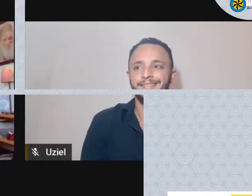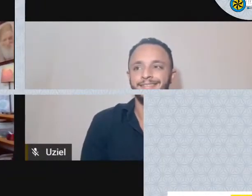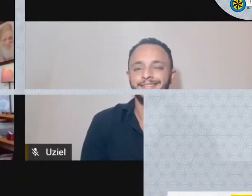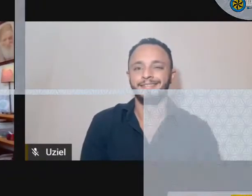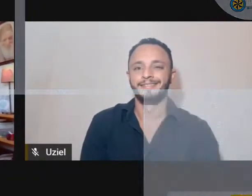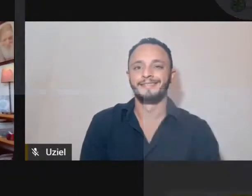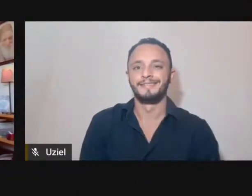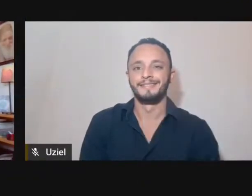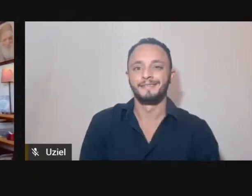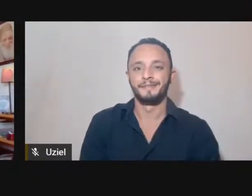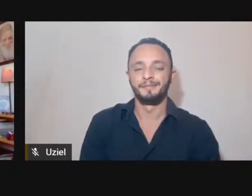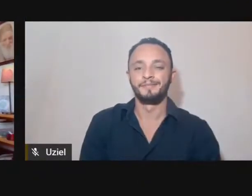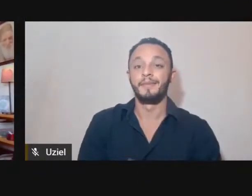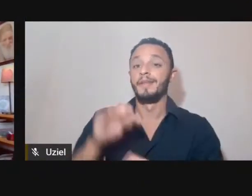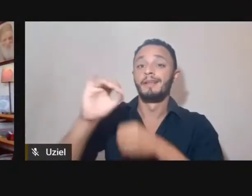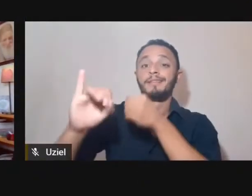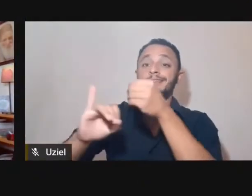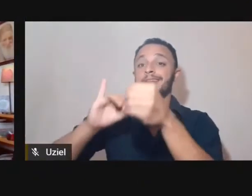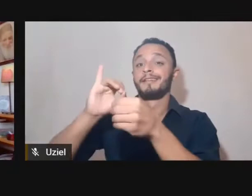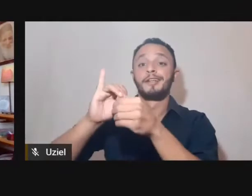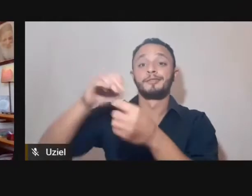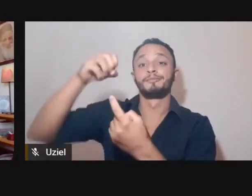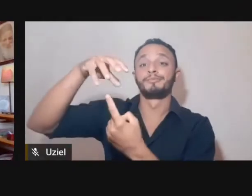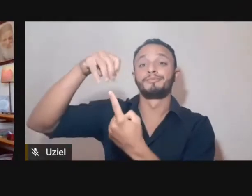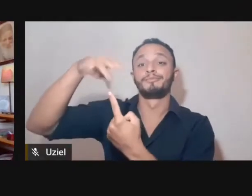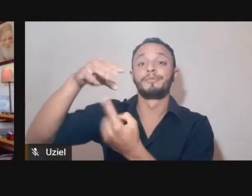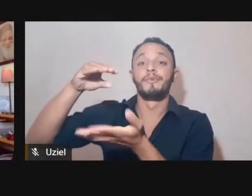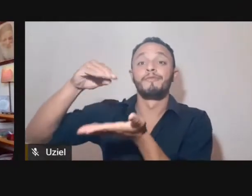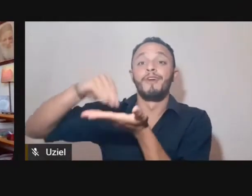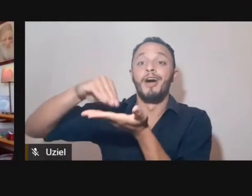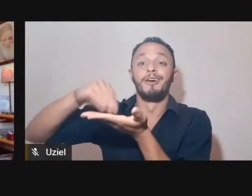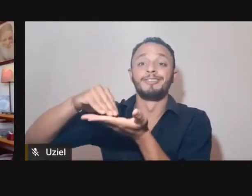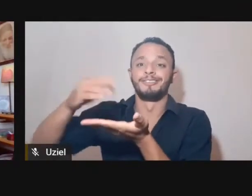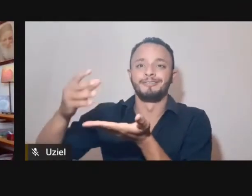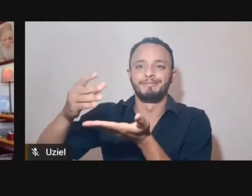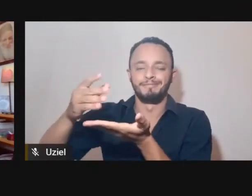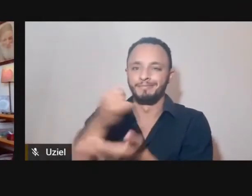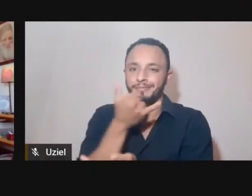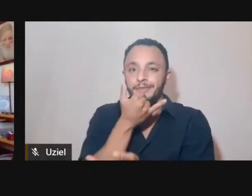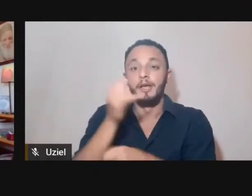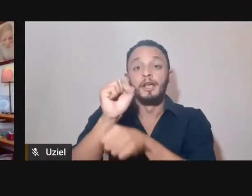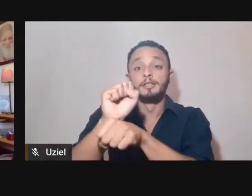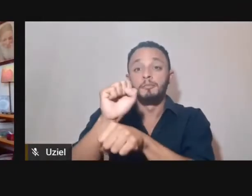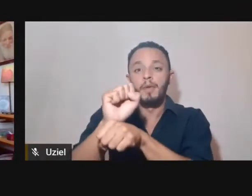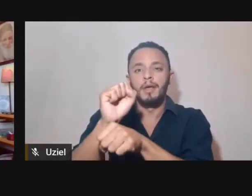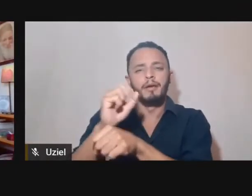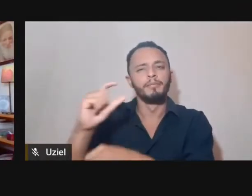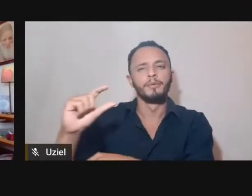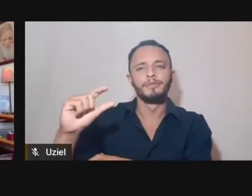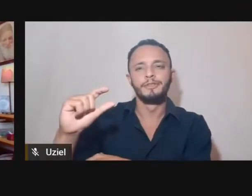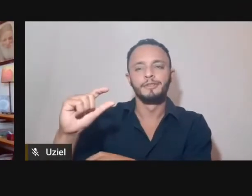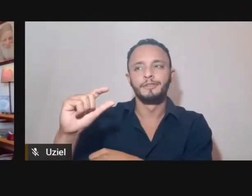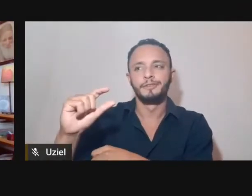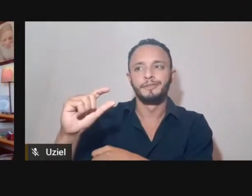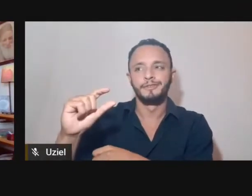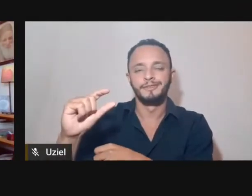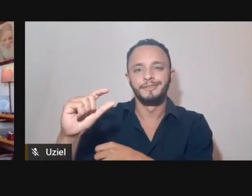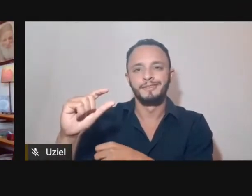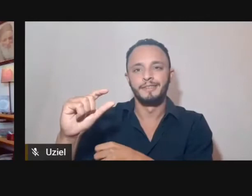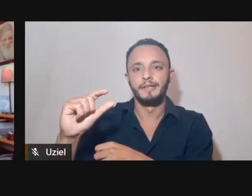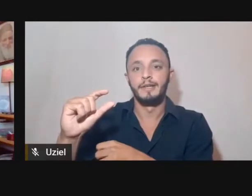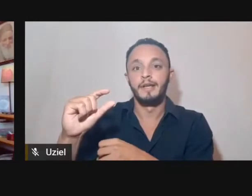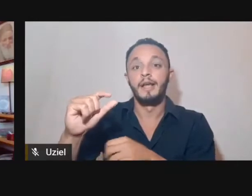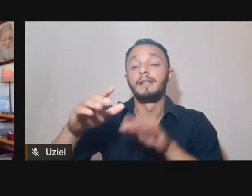Acho que agora perdemos o Dunker. Vamos aguardar um pouquinho o retorno dele. Talvez ele esteja tentando uma nova conexão,